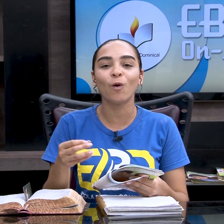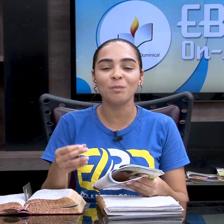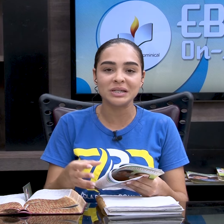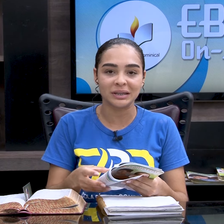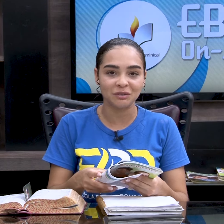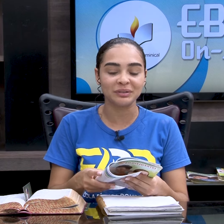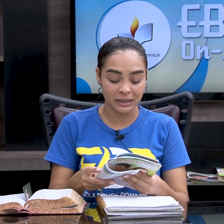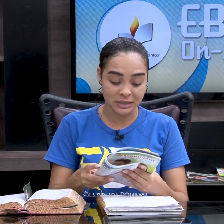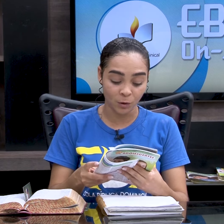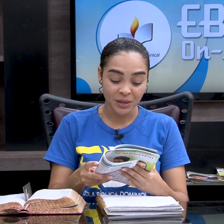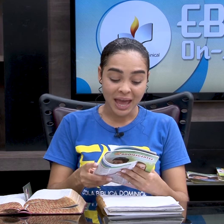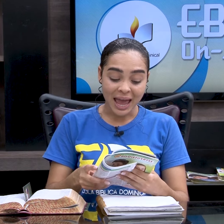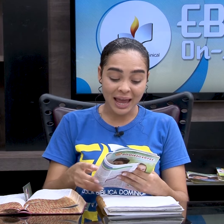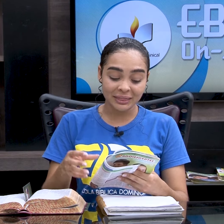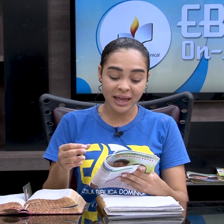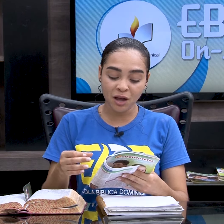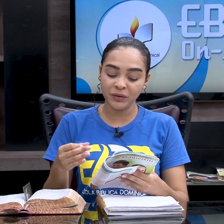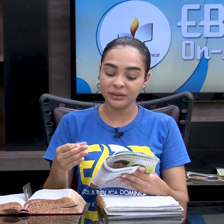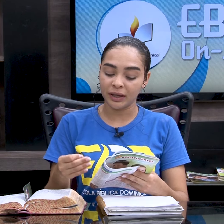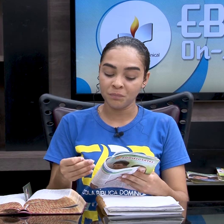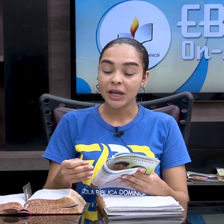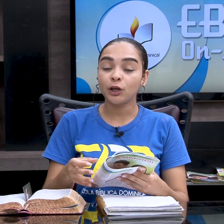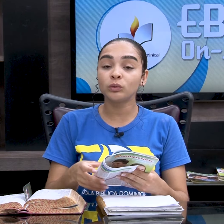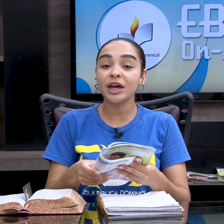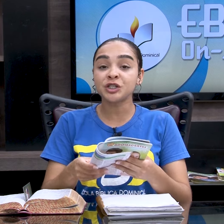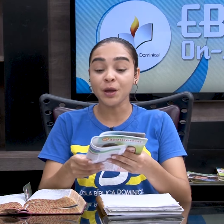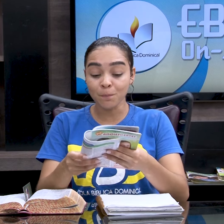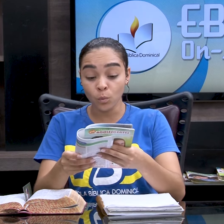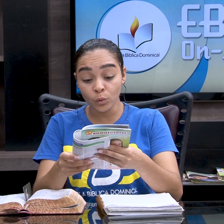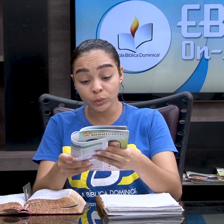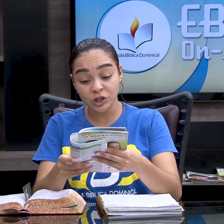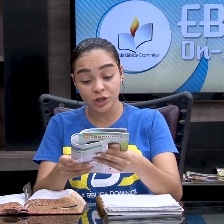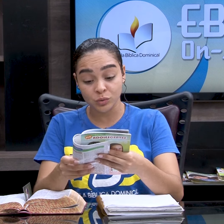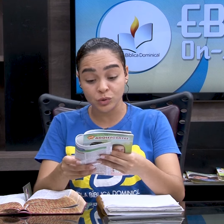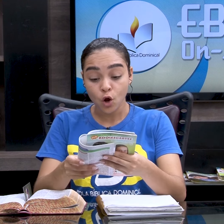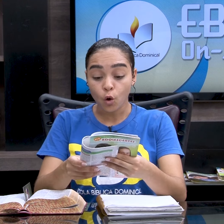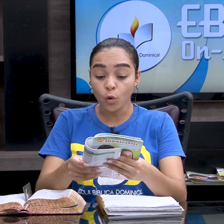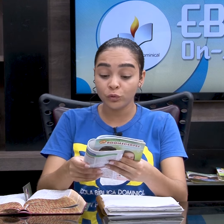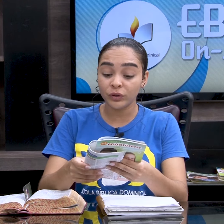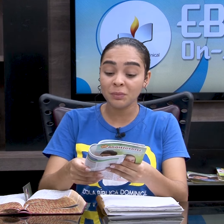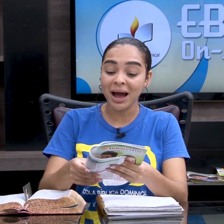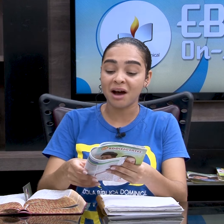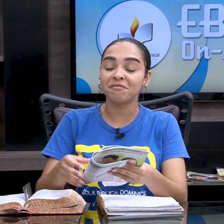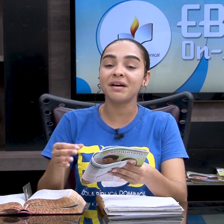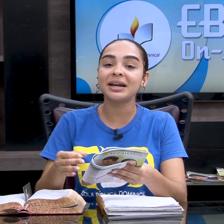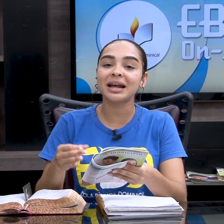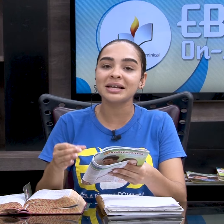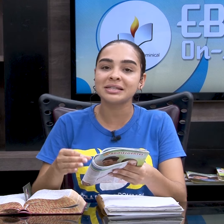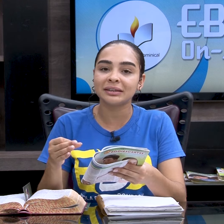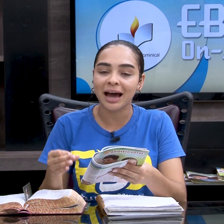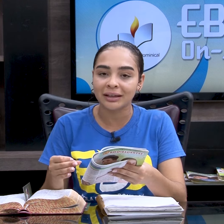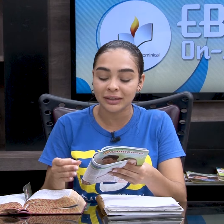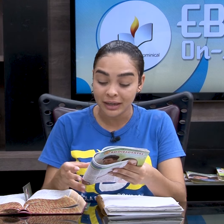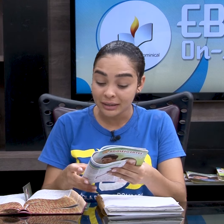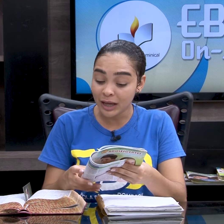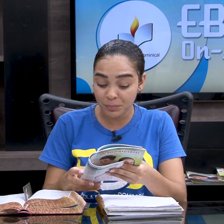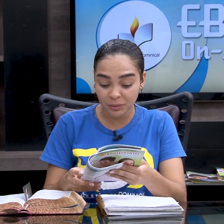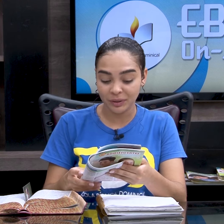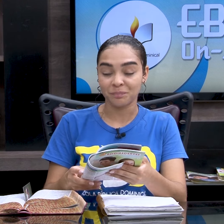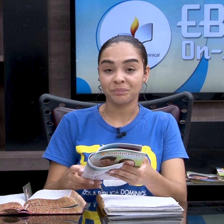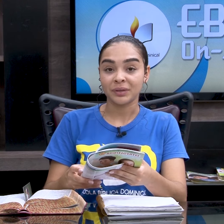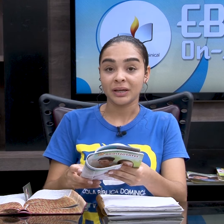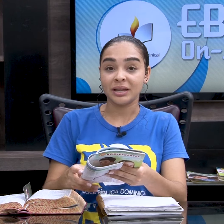terceiro objetivo da lição é defender que o testemunho de Jesus confirma a veracidade